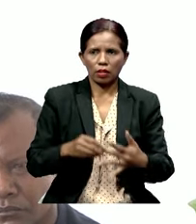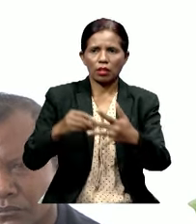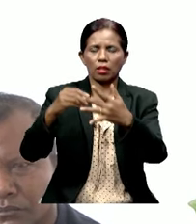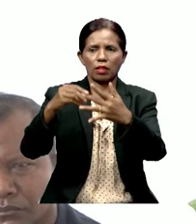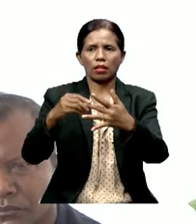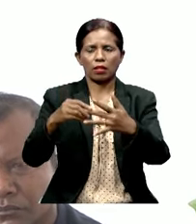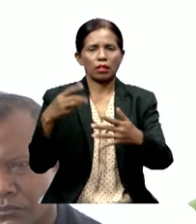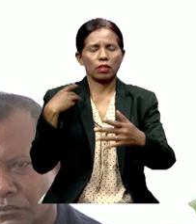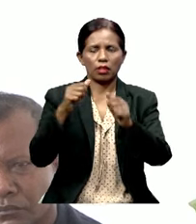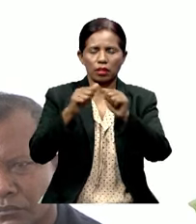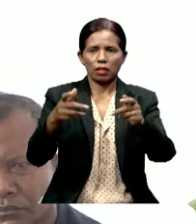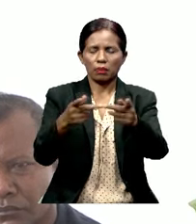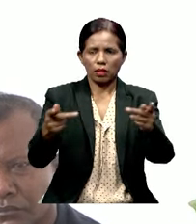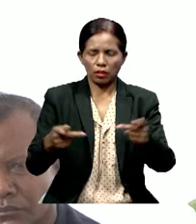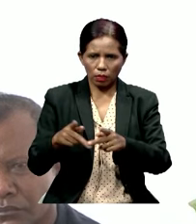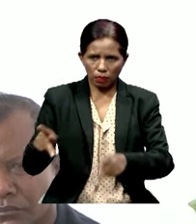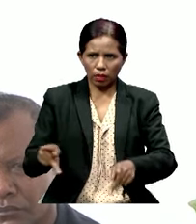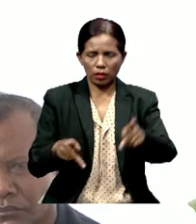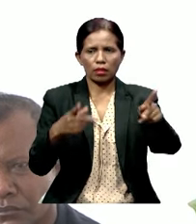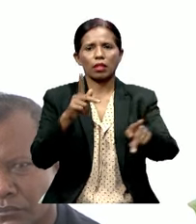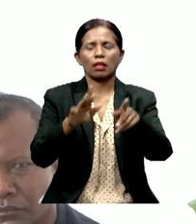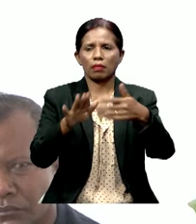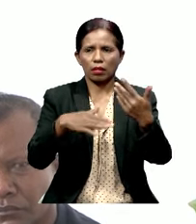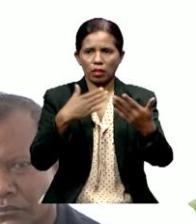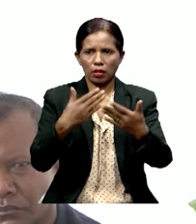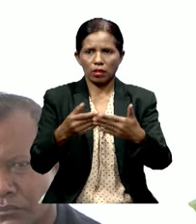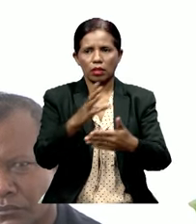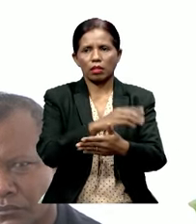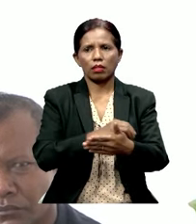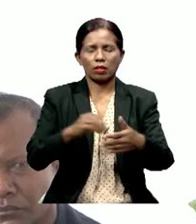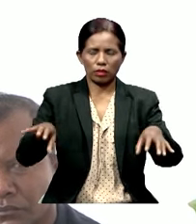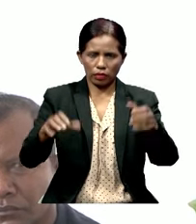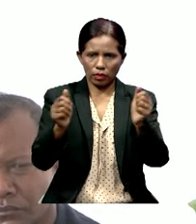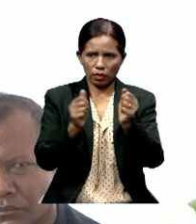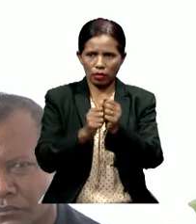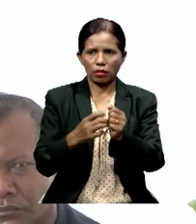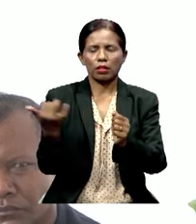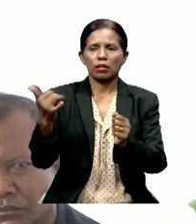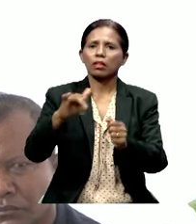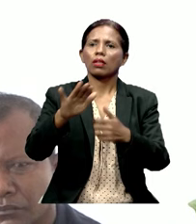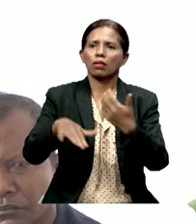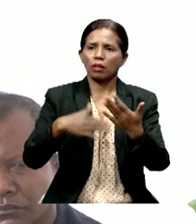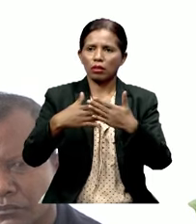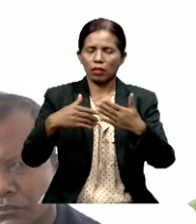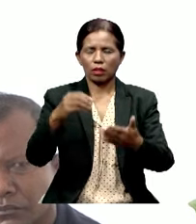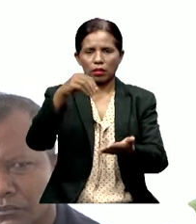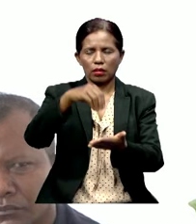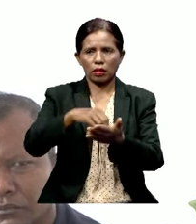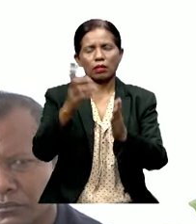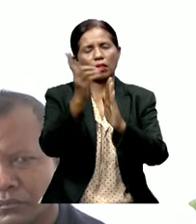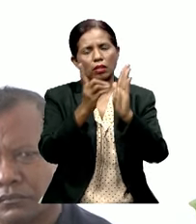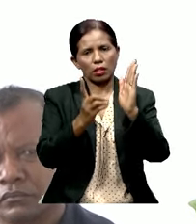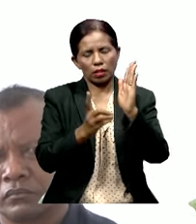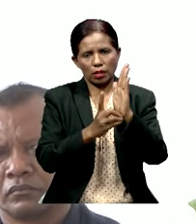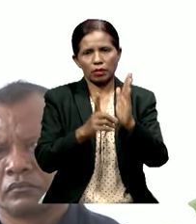agente de administração pública, e tem casuais, e tem contrato ao termo certo, CIRA Nehotu, e a base de dados central